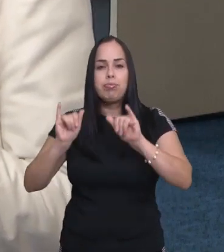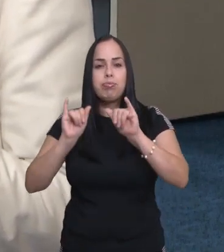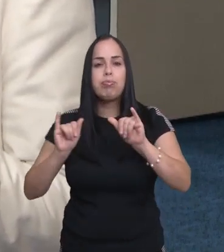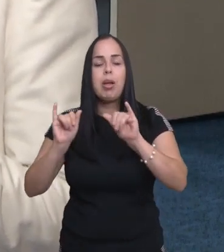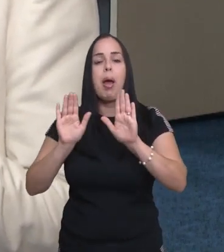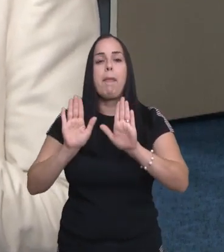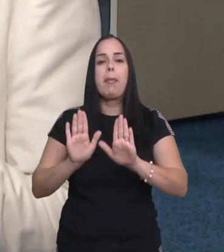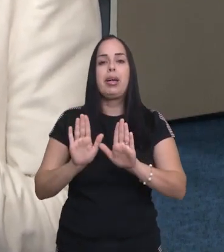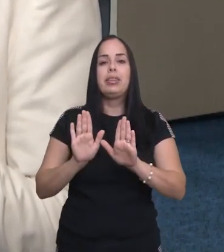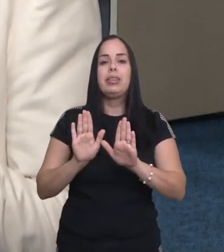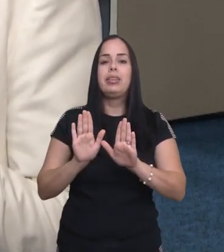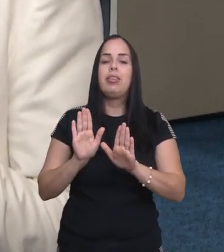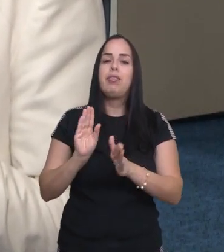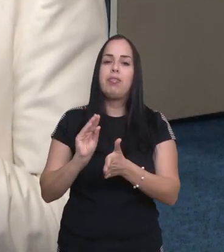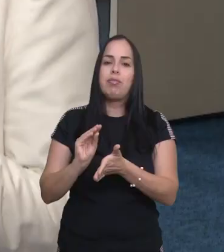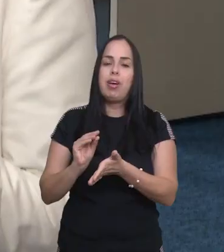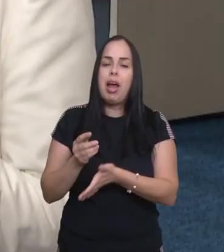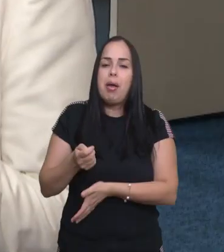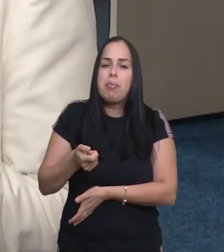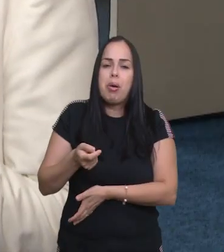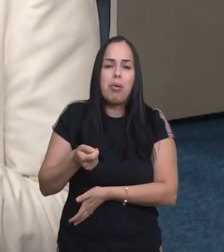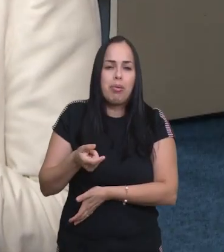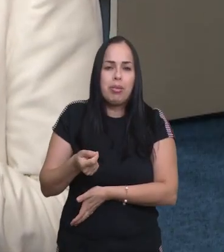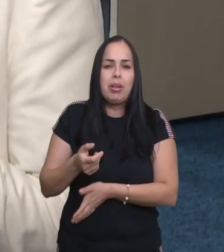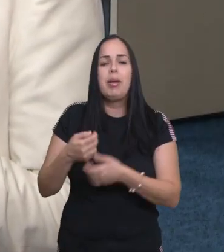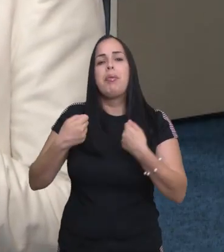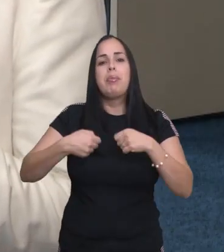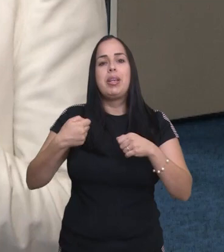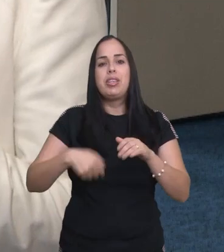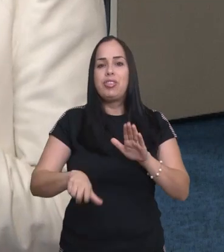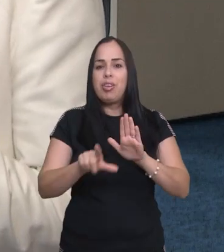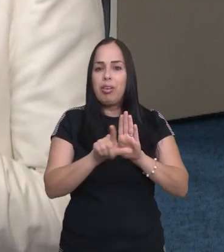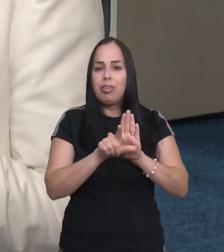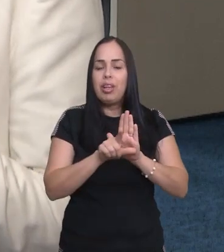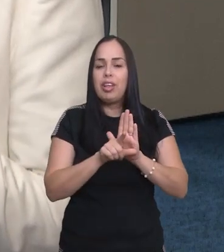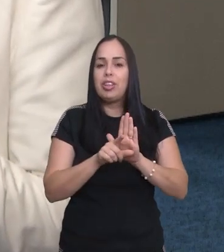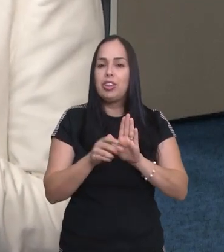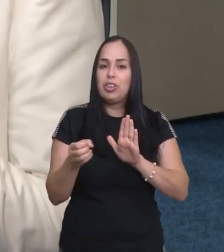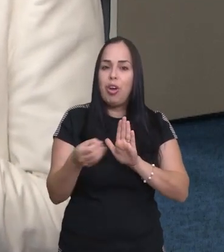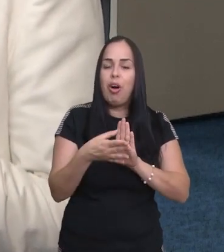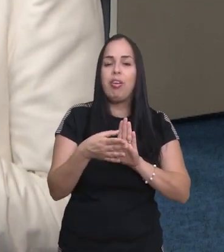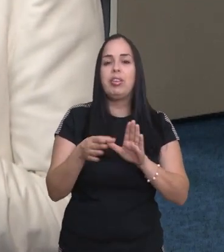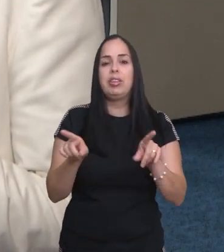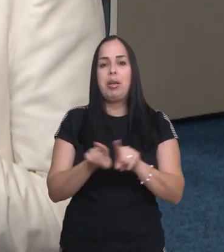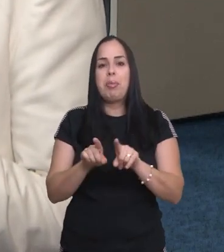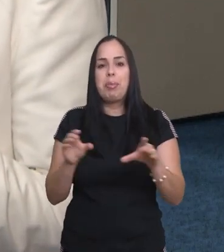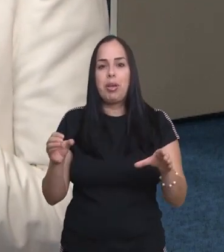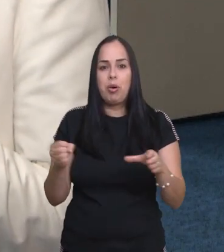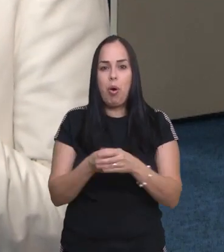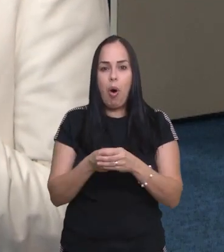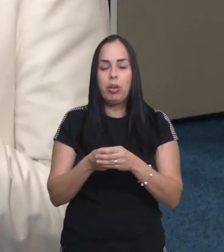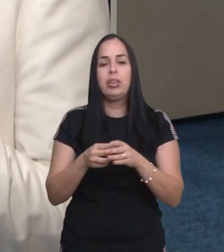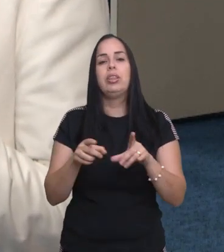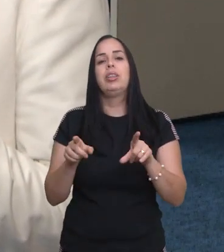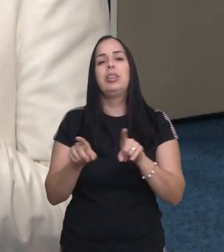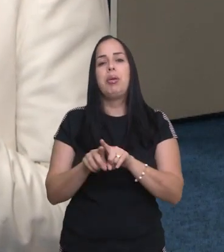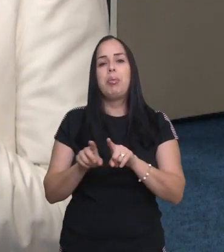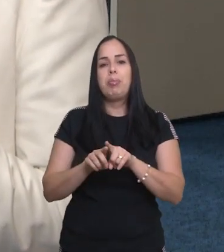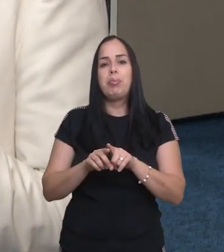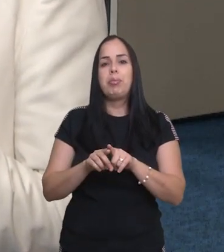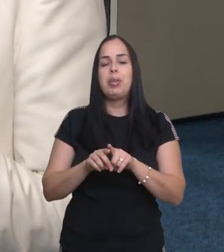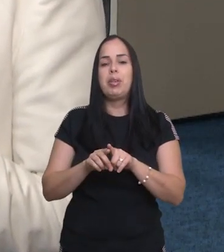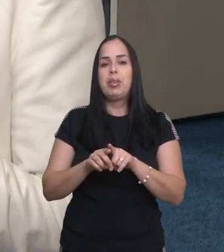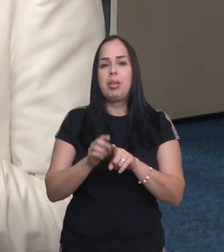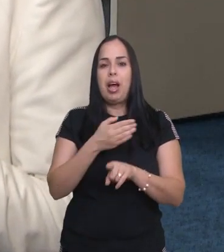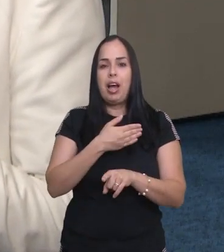propaganda, mas ainda é pouco, né? Por isso que a gente precisa de mais legislação, cotas afirmativas, né?